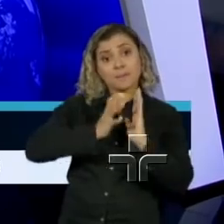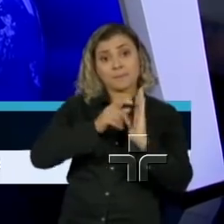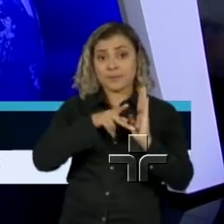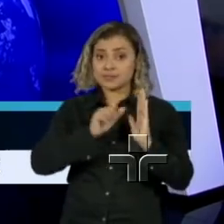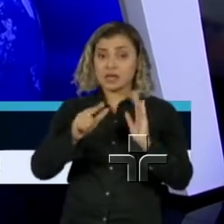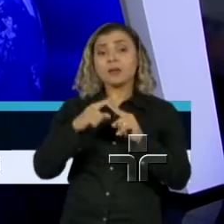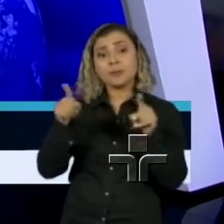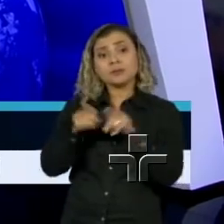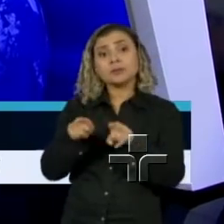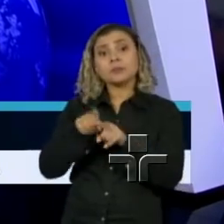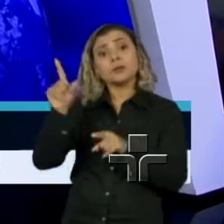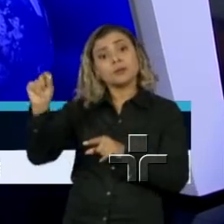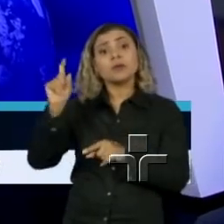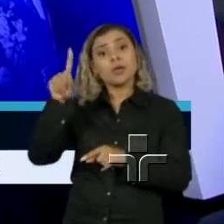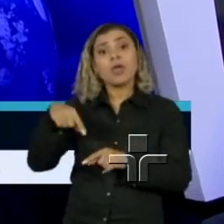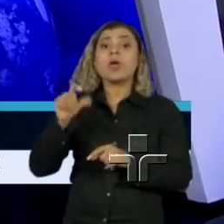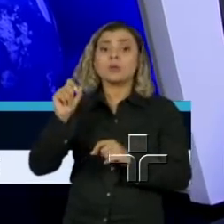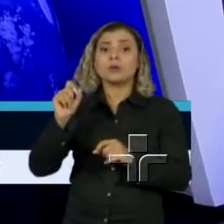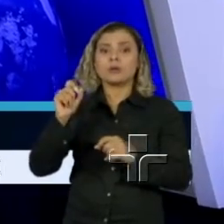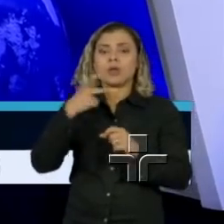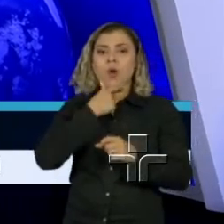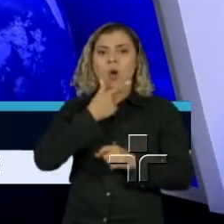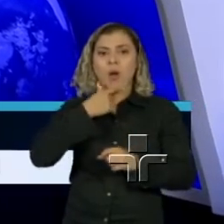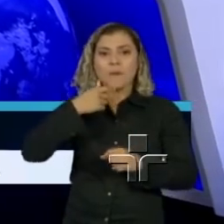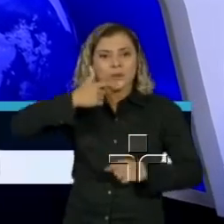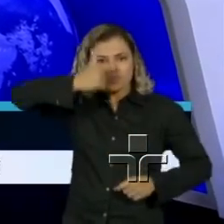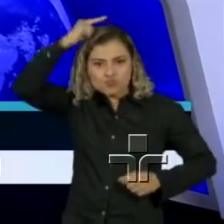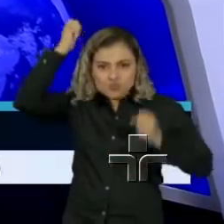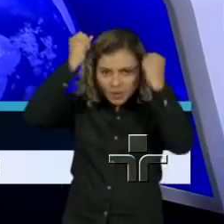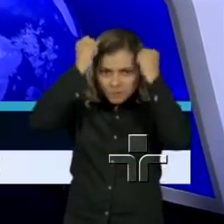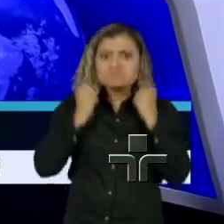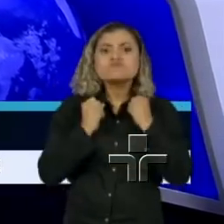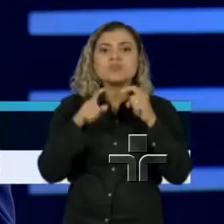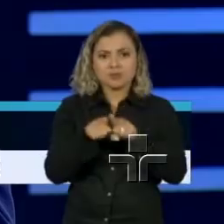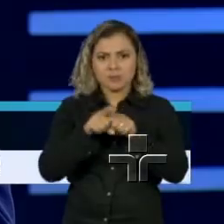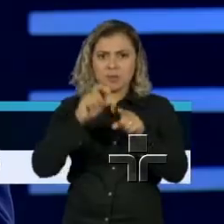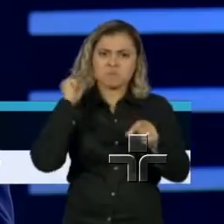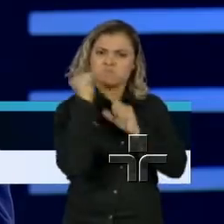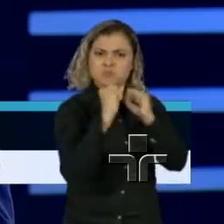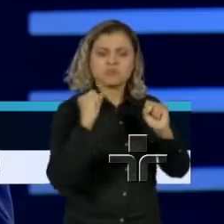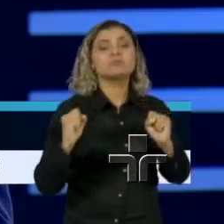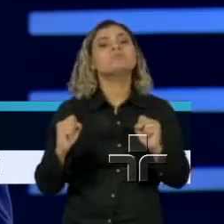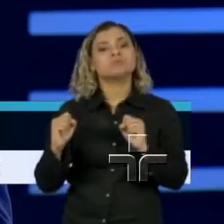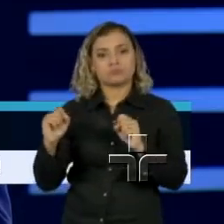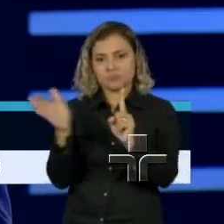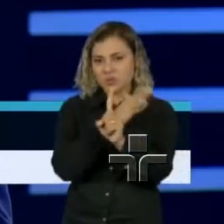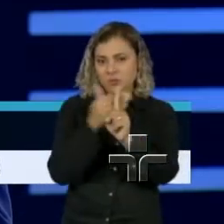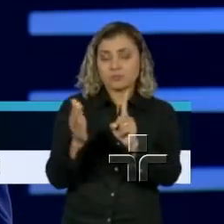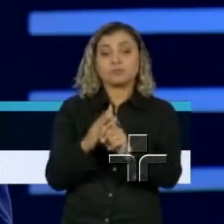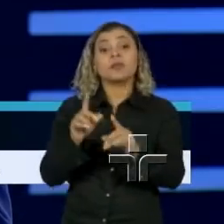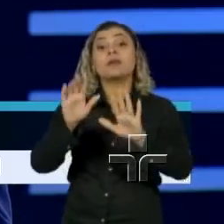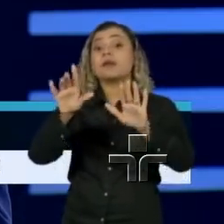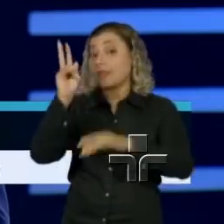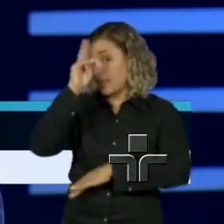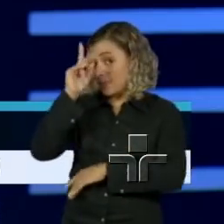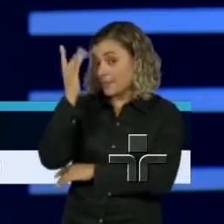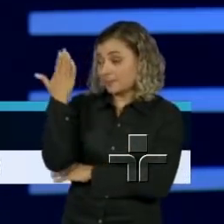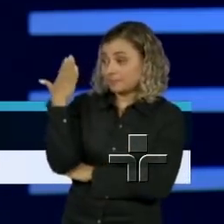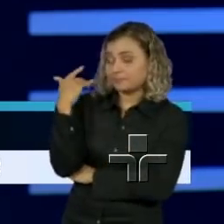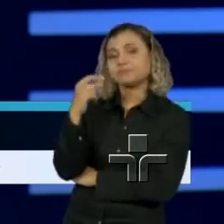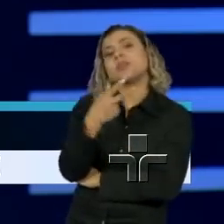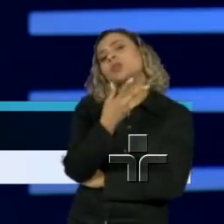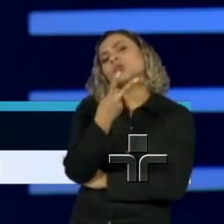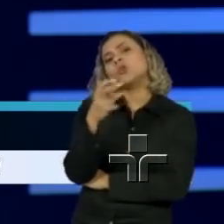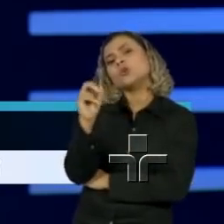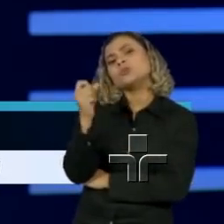importante comentar que ele também era Black Bloc, também faz parte da ficha dele. Também, porque em 2013, bem lembrado, primeiro ele era do PSL